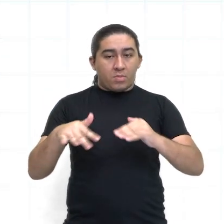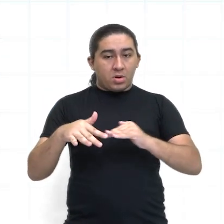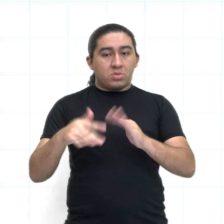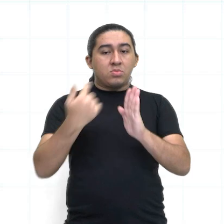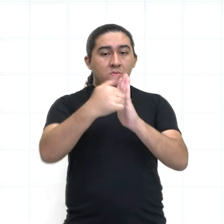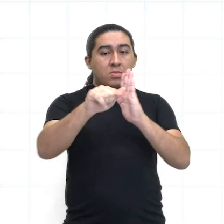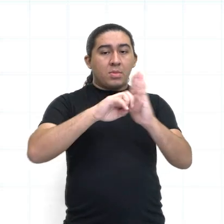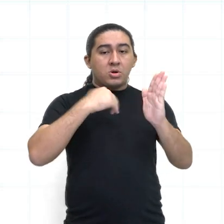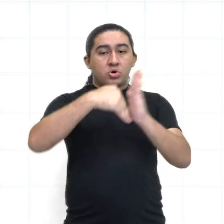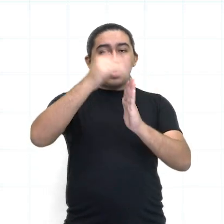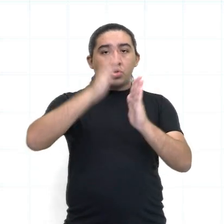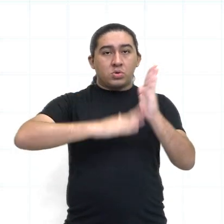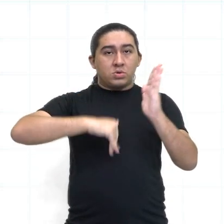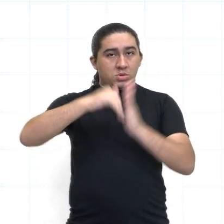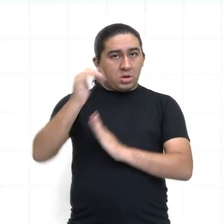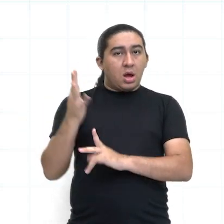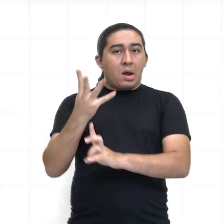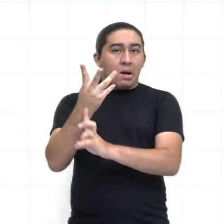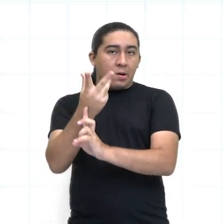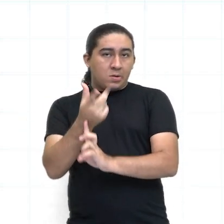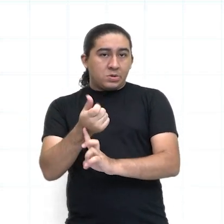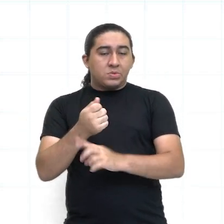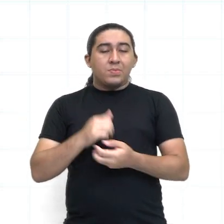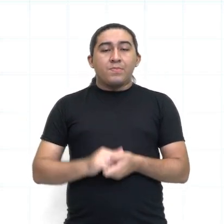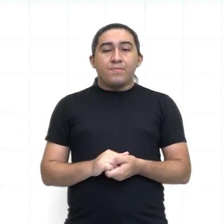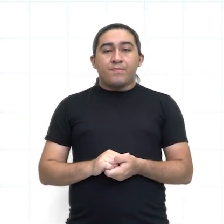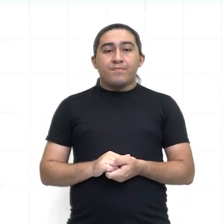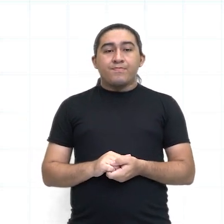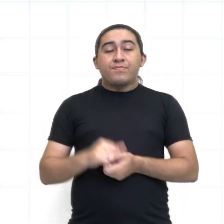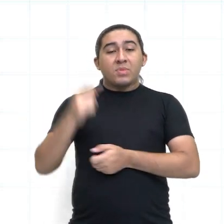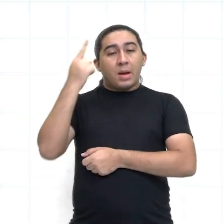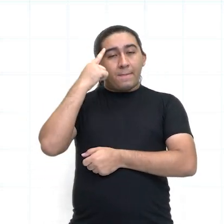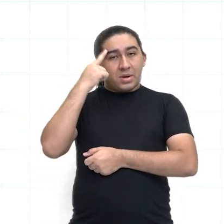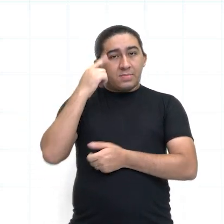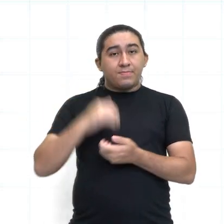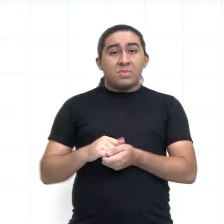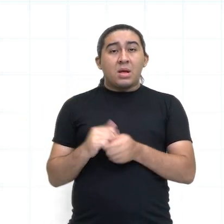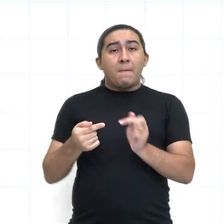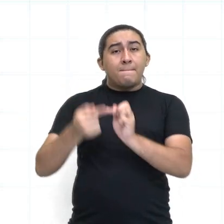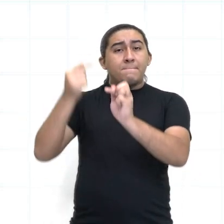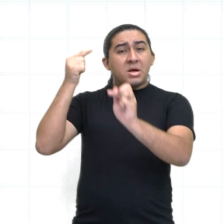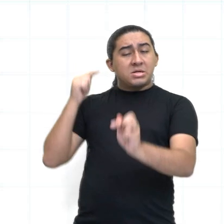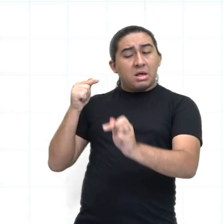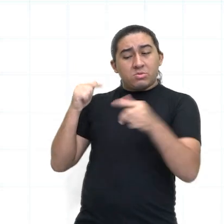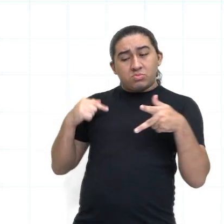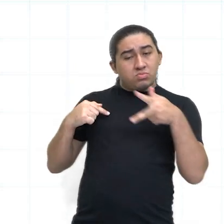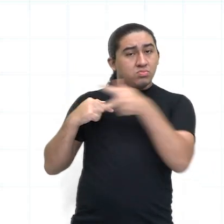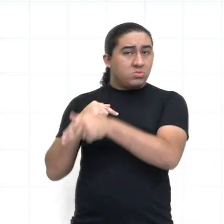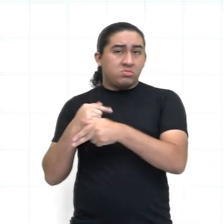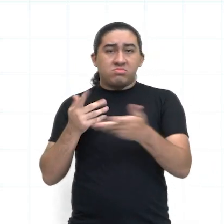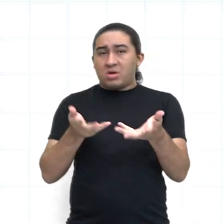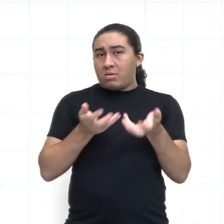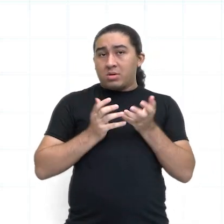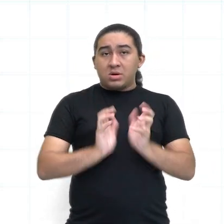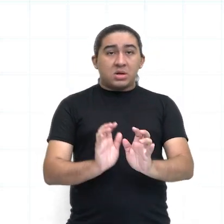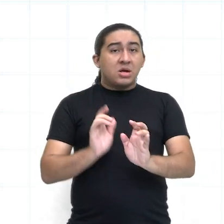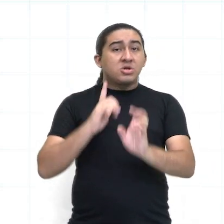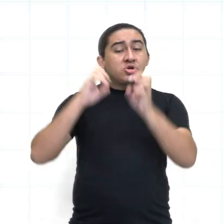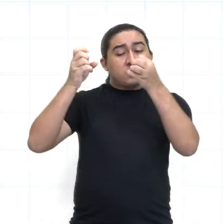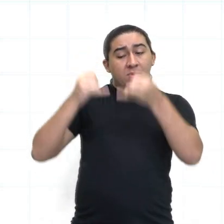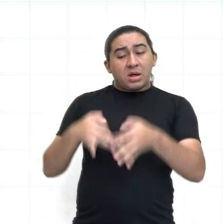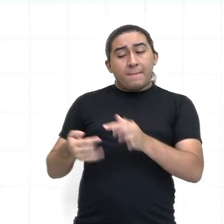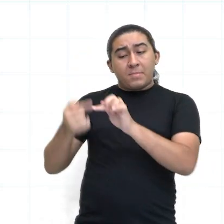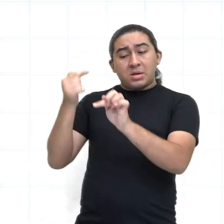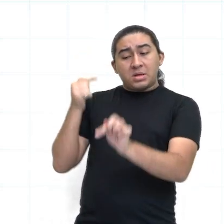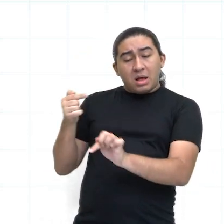nas artes plásticas. Rompimento com o passado. Então, eles não estavam interessados em retratar a